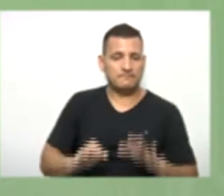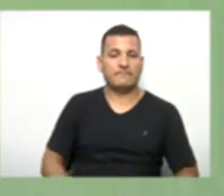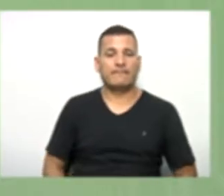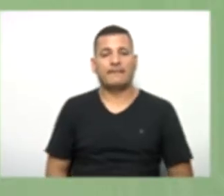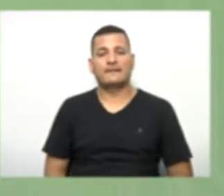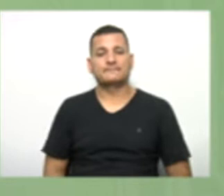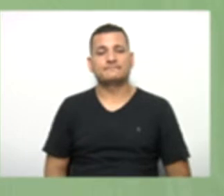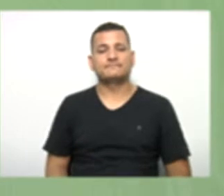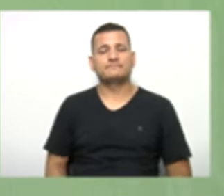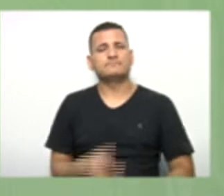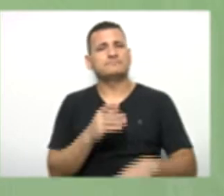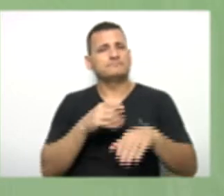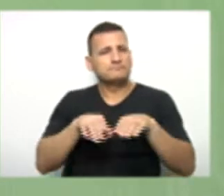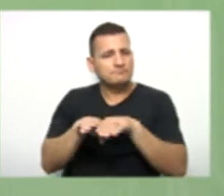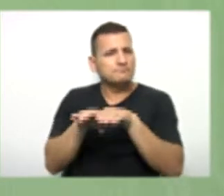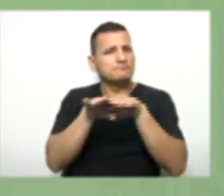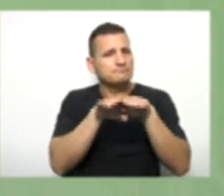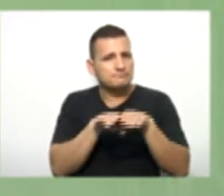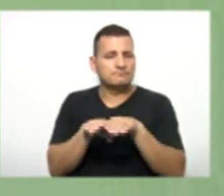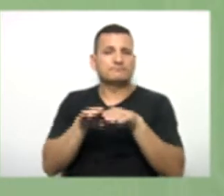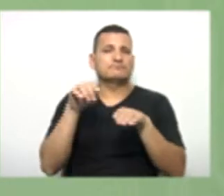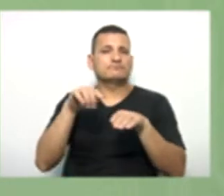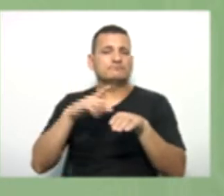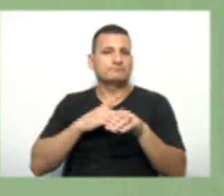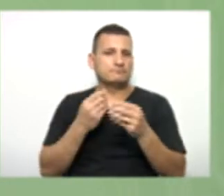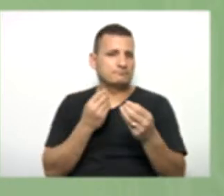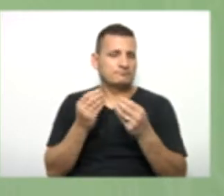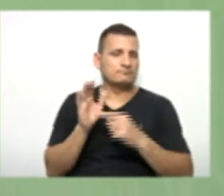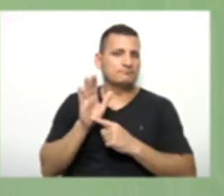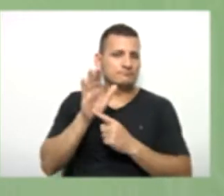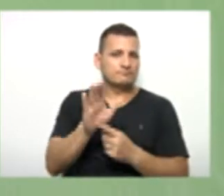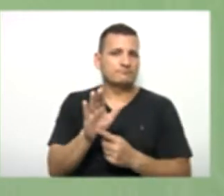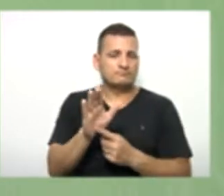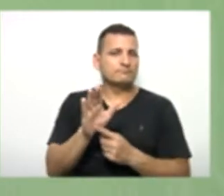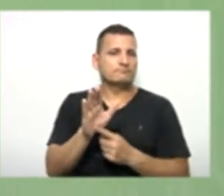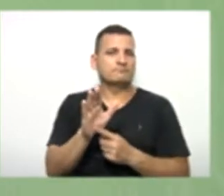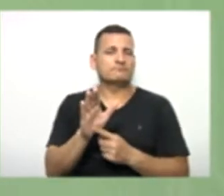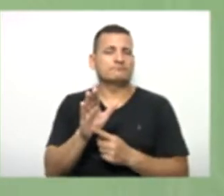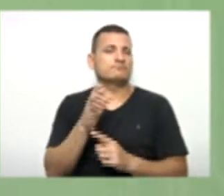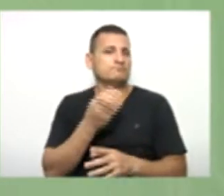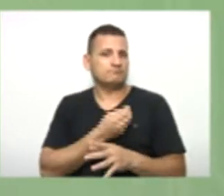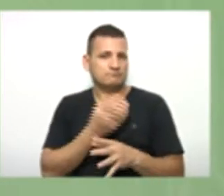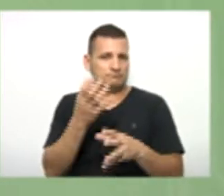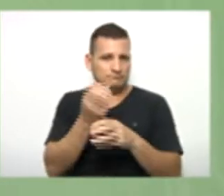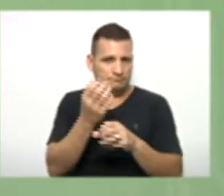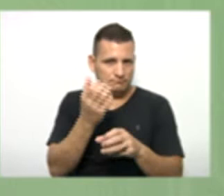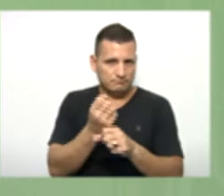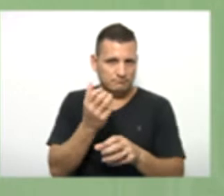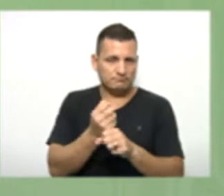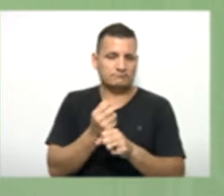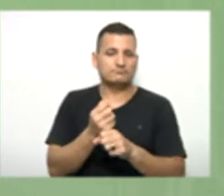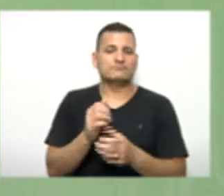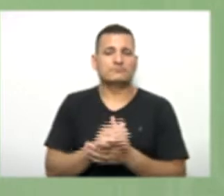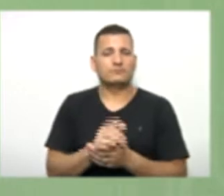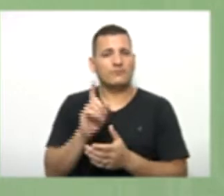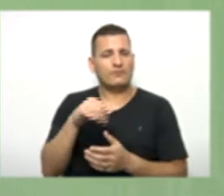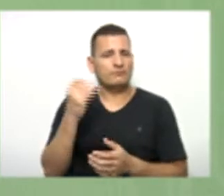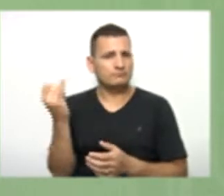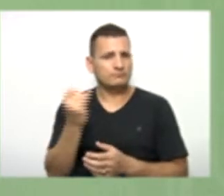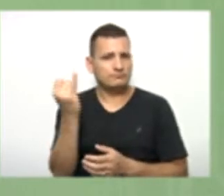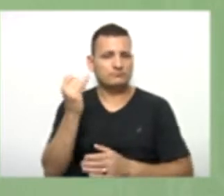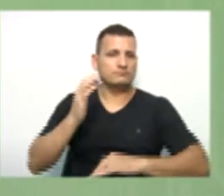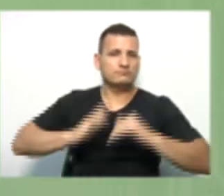Há uma padronização para a apresentação das contas nas demonstrações. Torna-se essencial que o